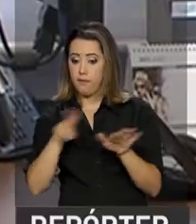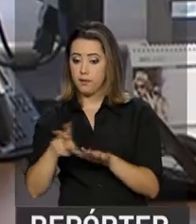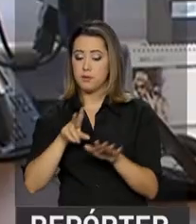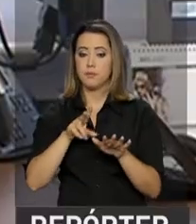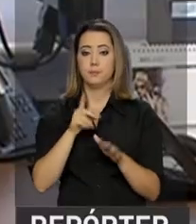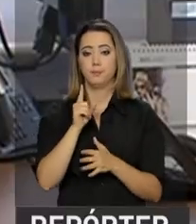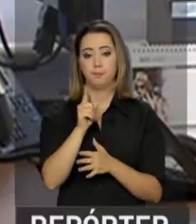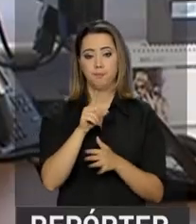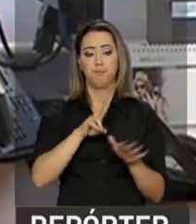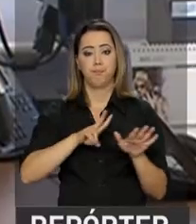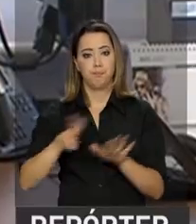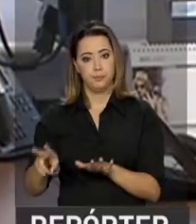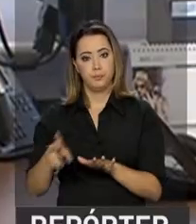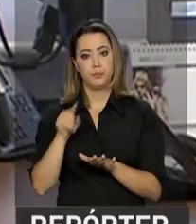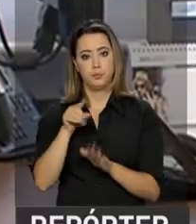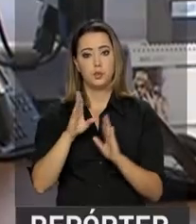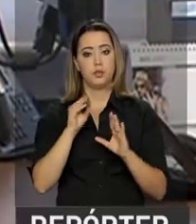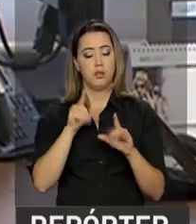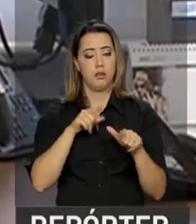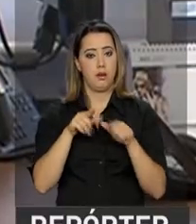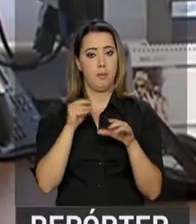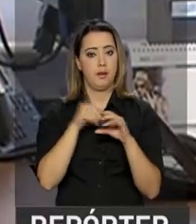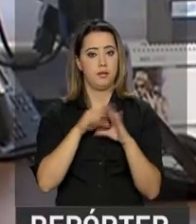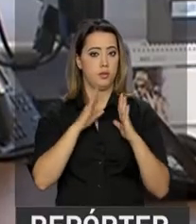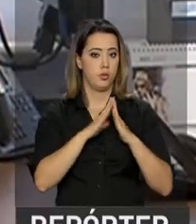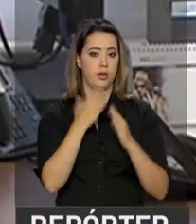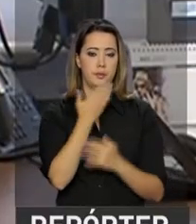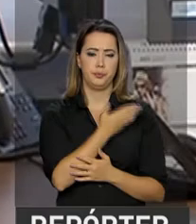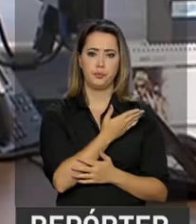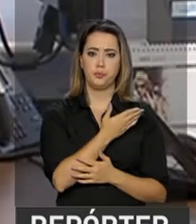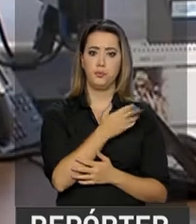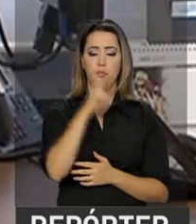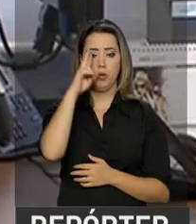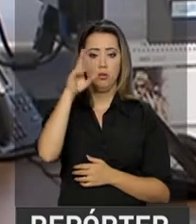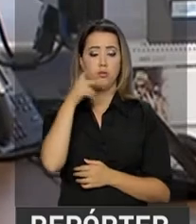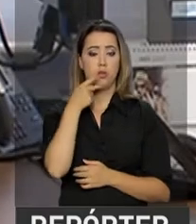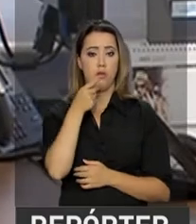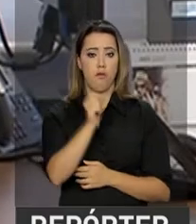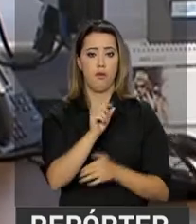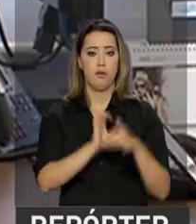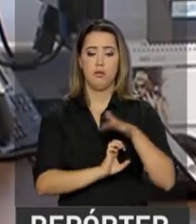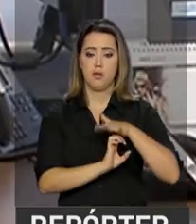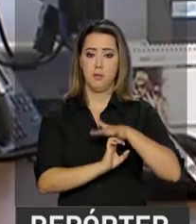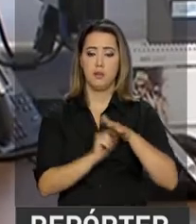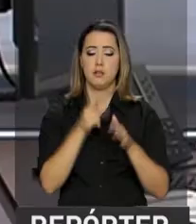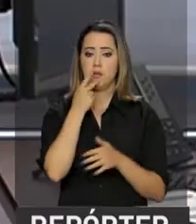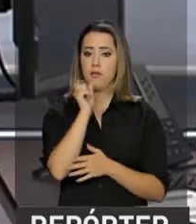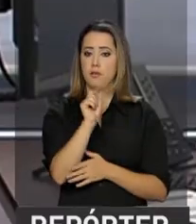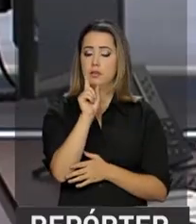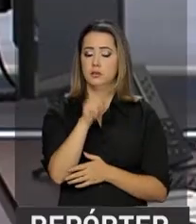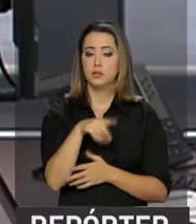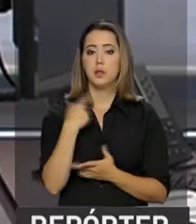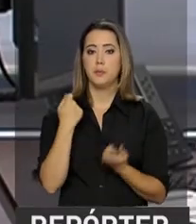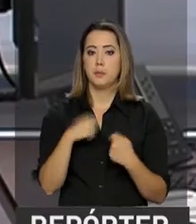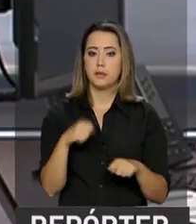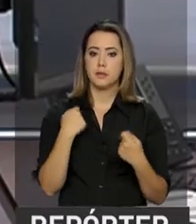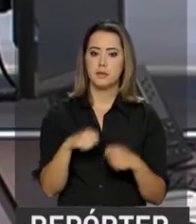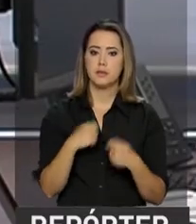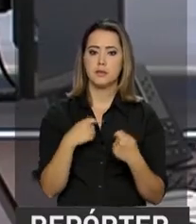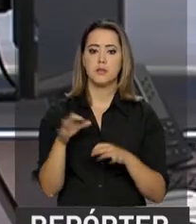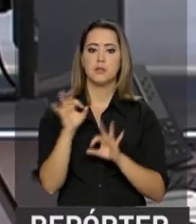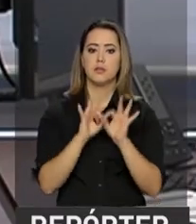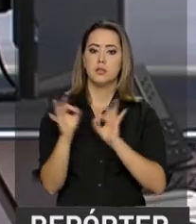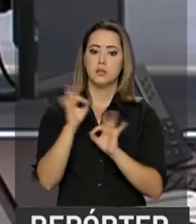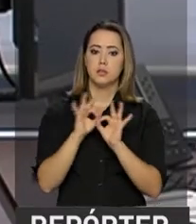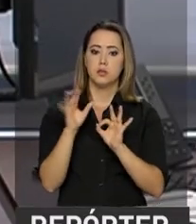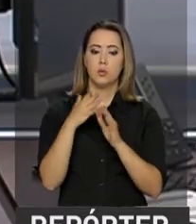o diretor de operações de rh e relações trabalhistas da multinacional explica que para adotar esse sistema de trabalho primeiro foi feito um